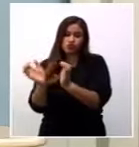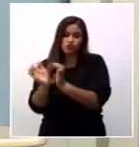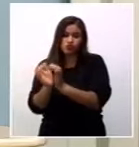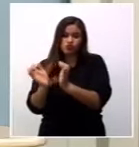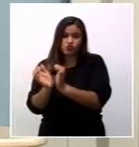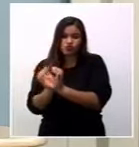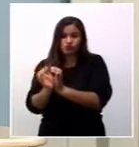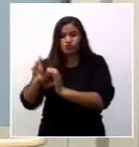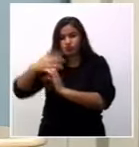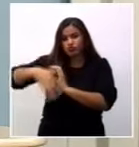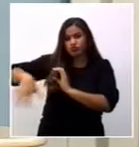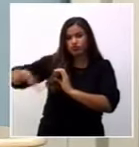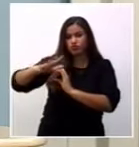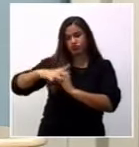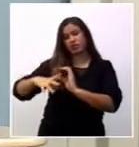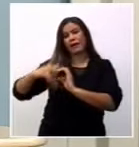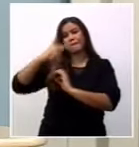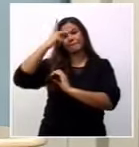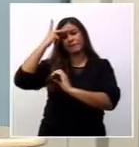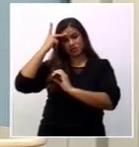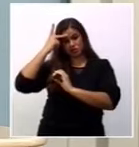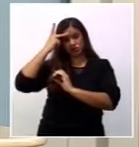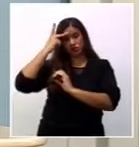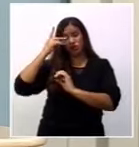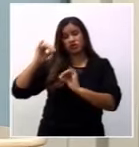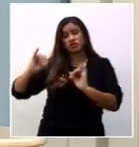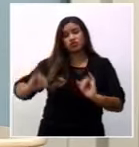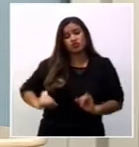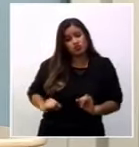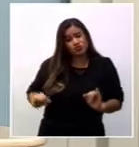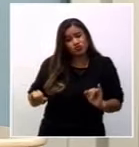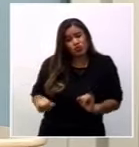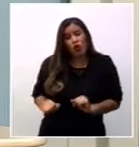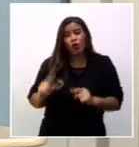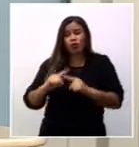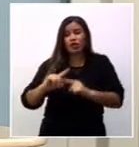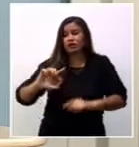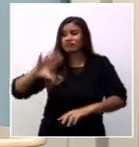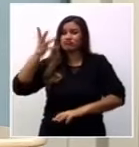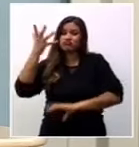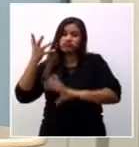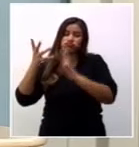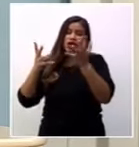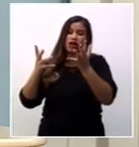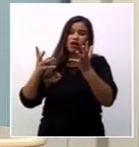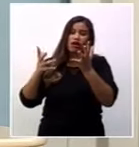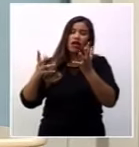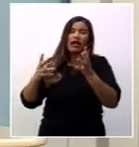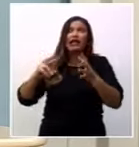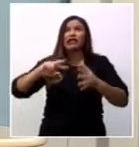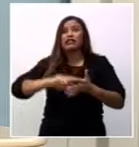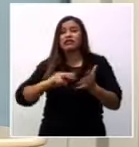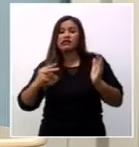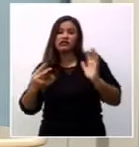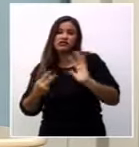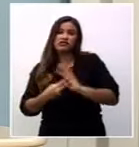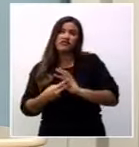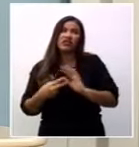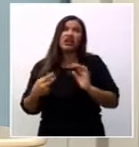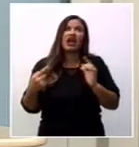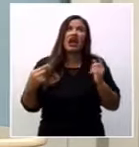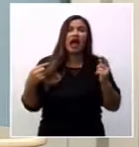as consequências, né, de um desastre. Não necessariamente significa,